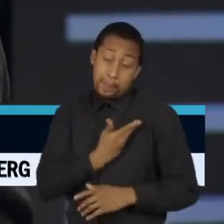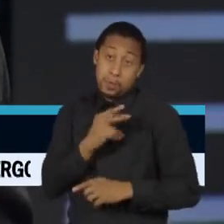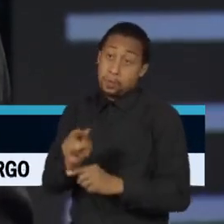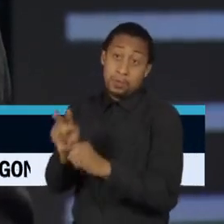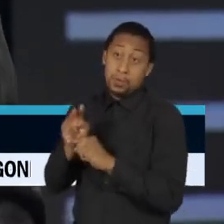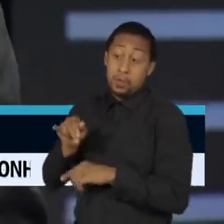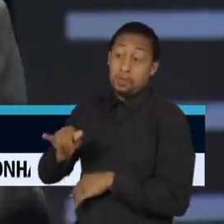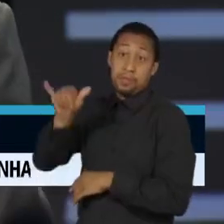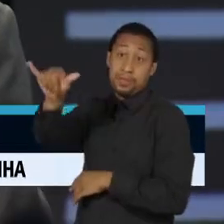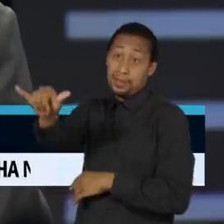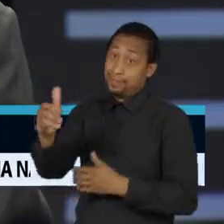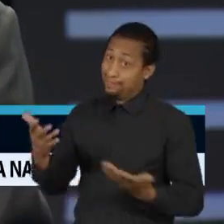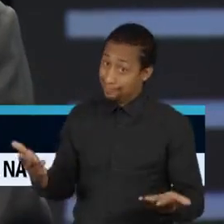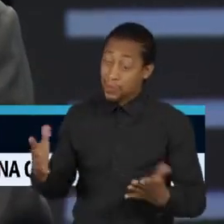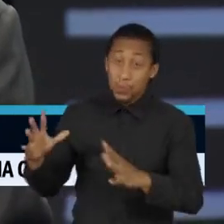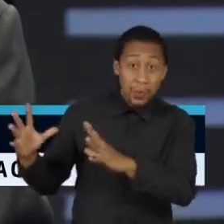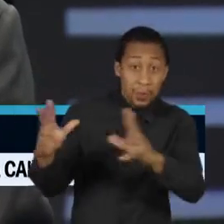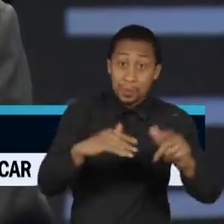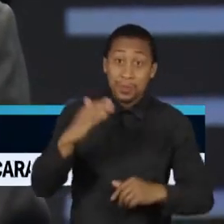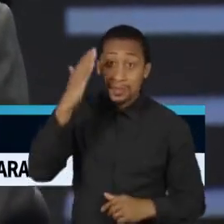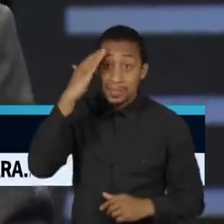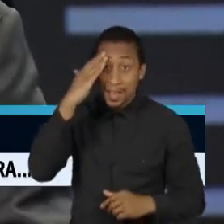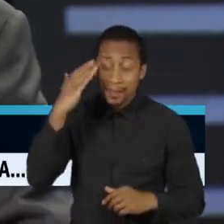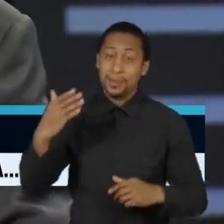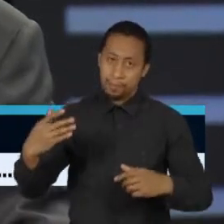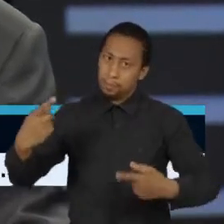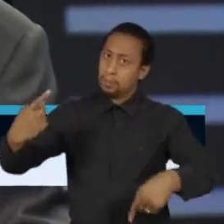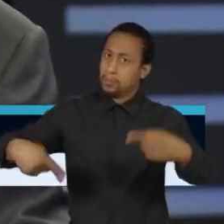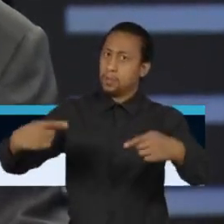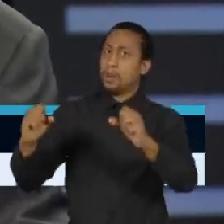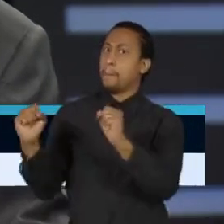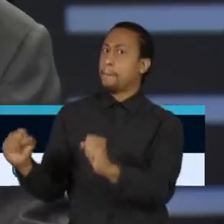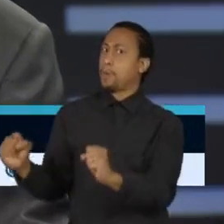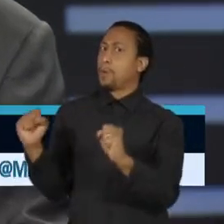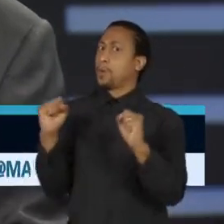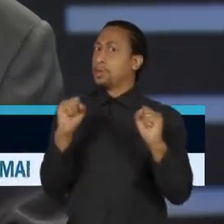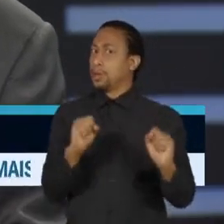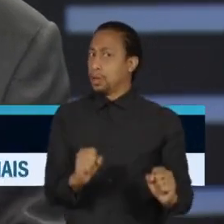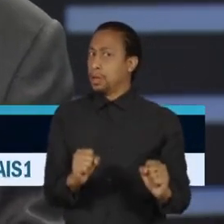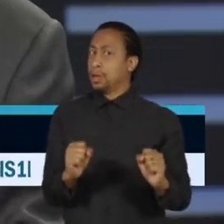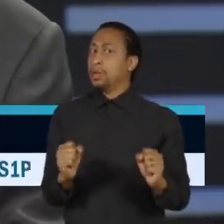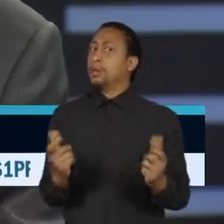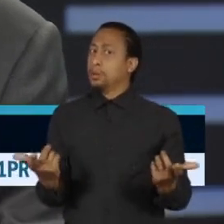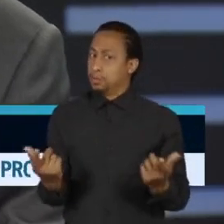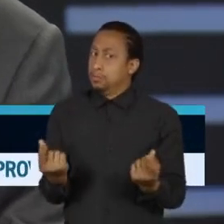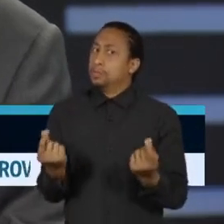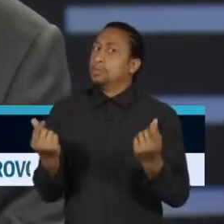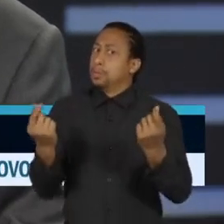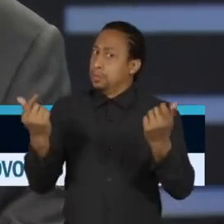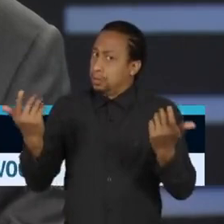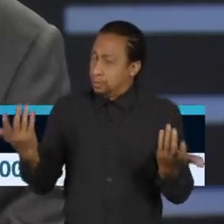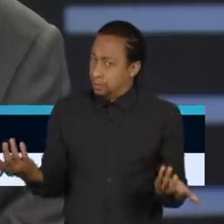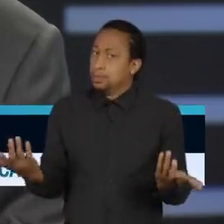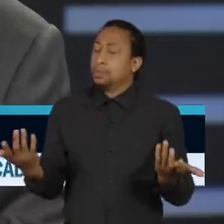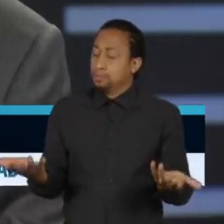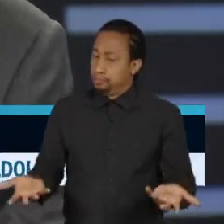que o poder converge, poder político, poder de grana, e que no Brasil isso